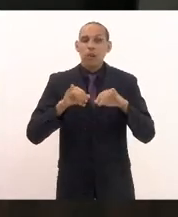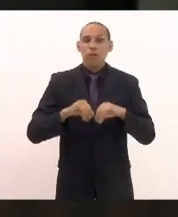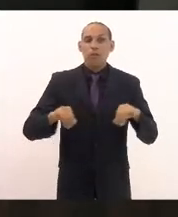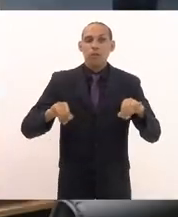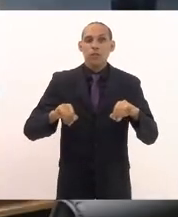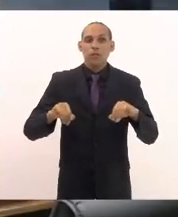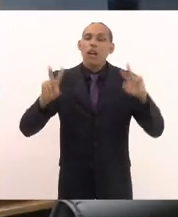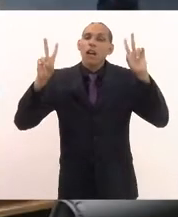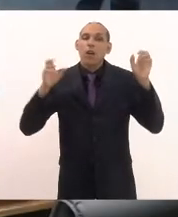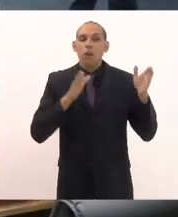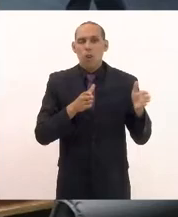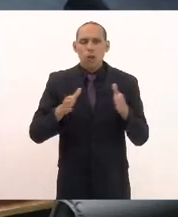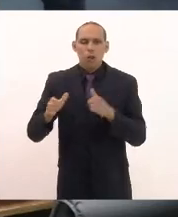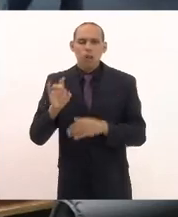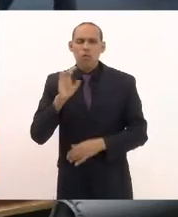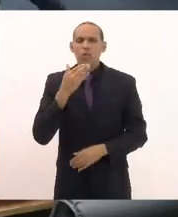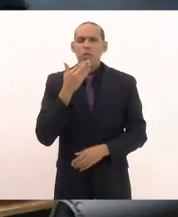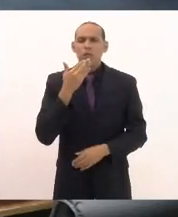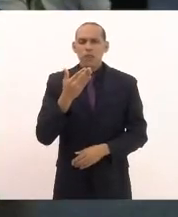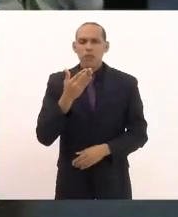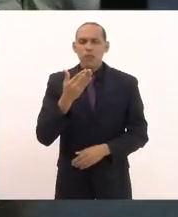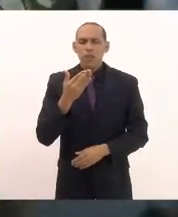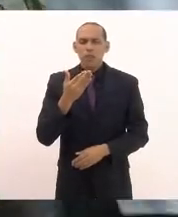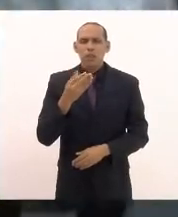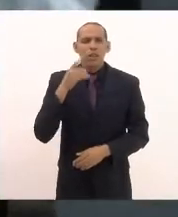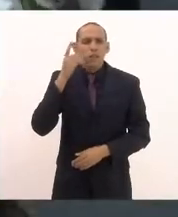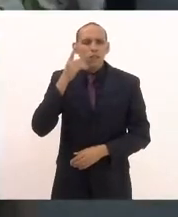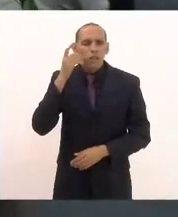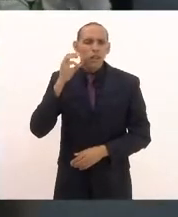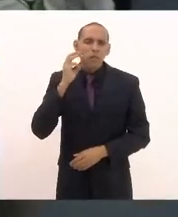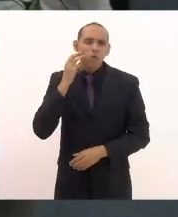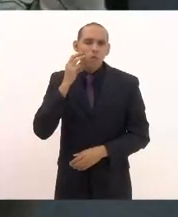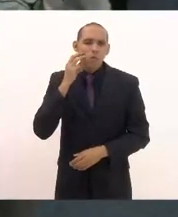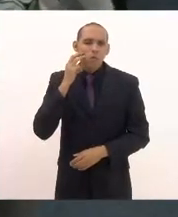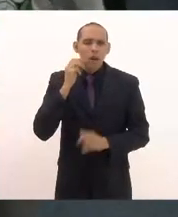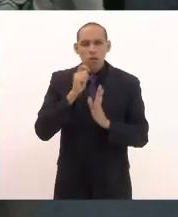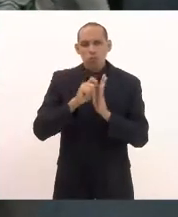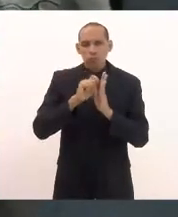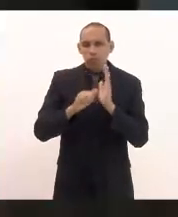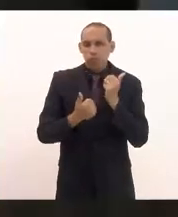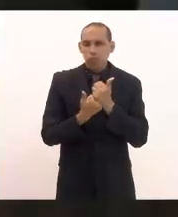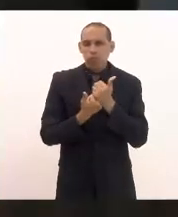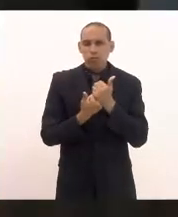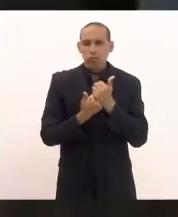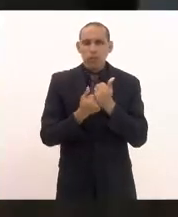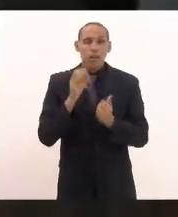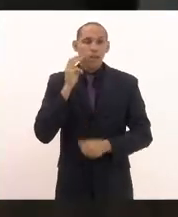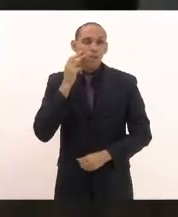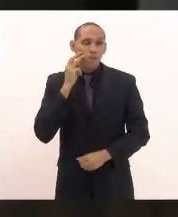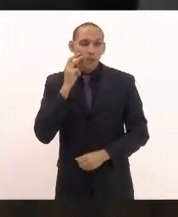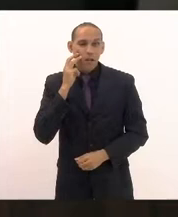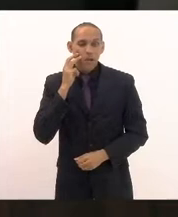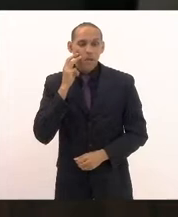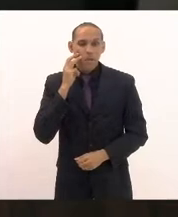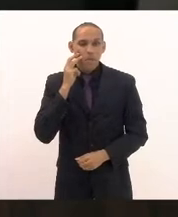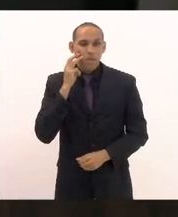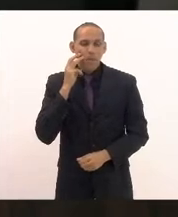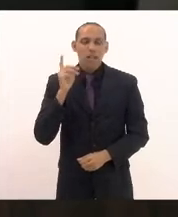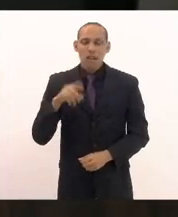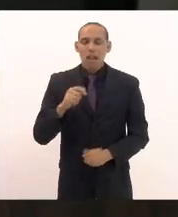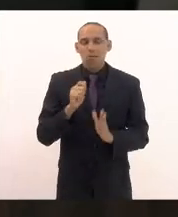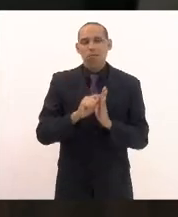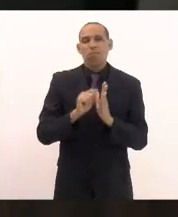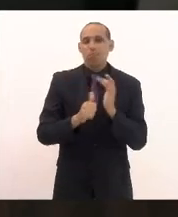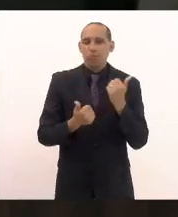de ordem, tia Ju. Só pedir para consignar o deputado Valdeque Carneiro como coautor desse projeto. Deputado Valdeque Carneiro, coautor